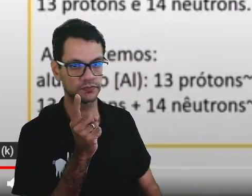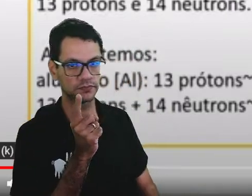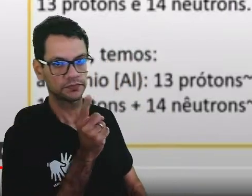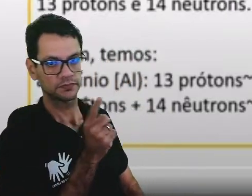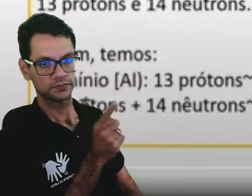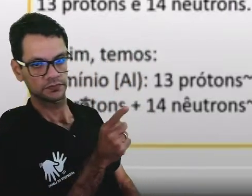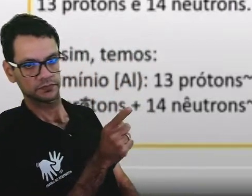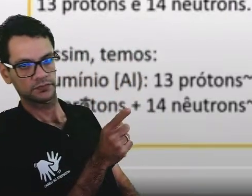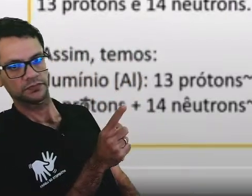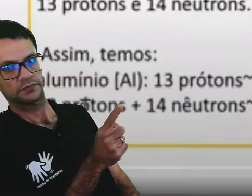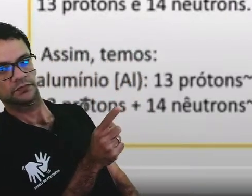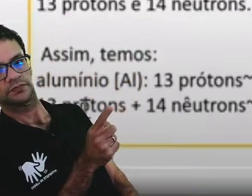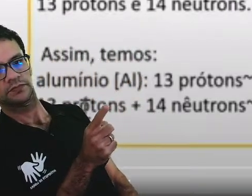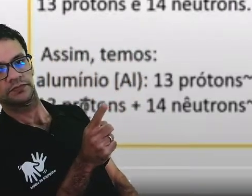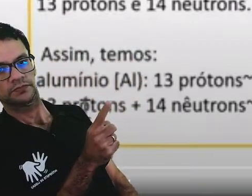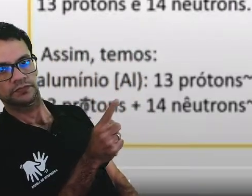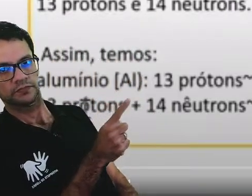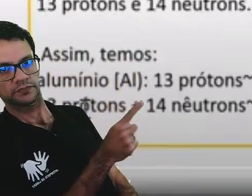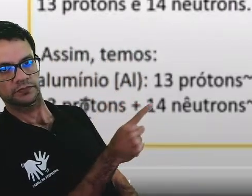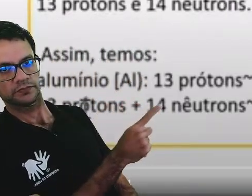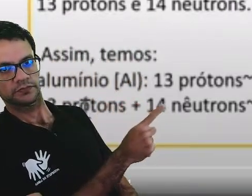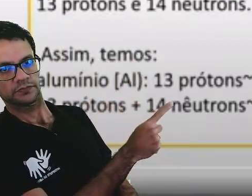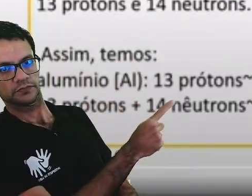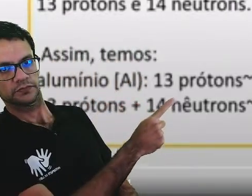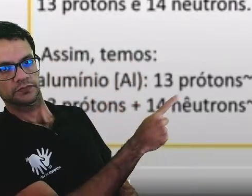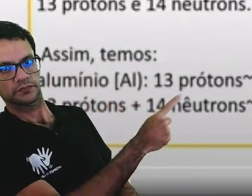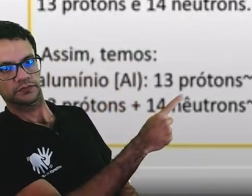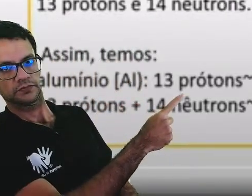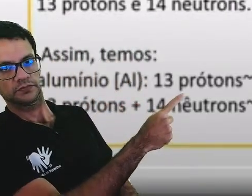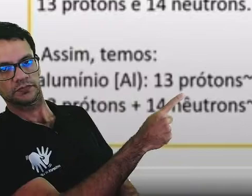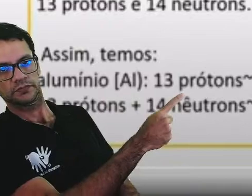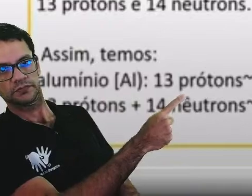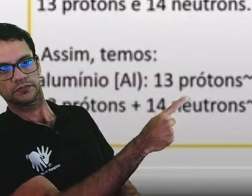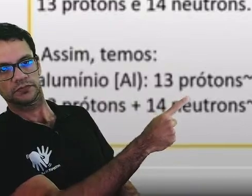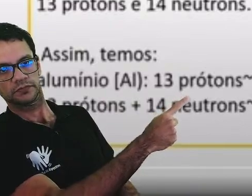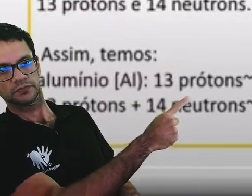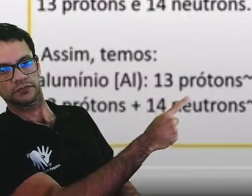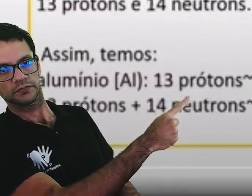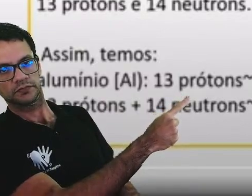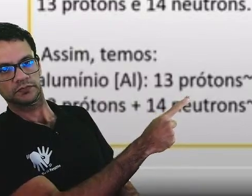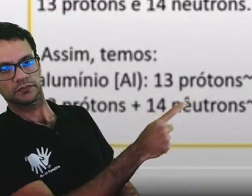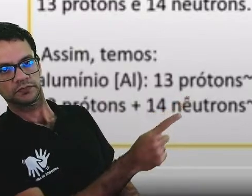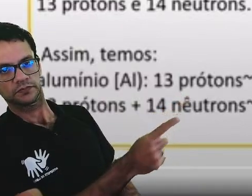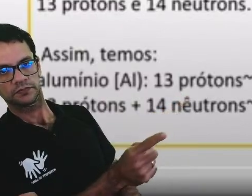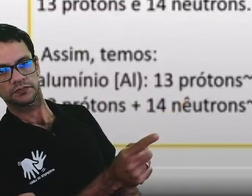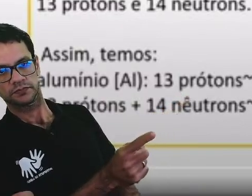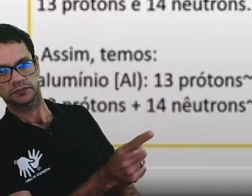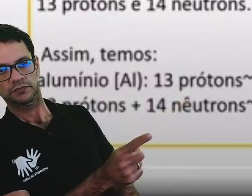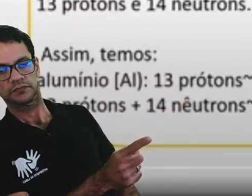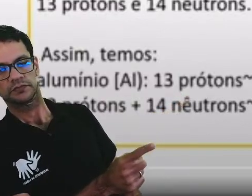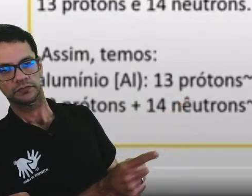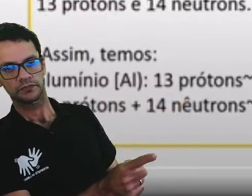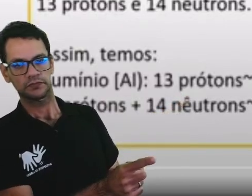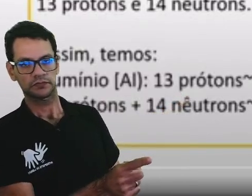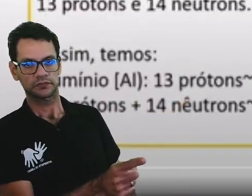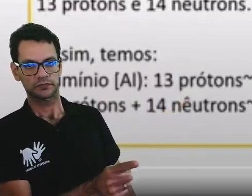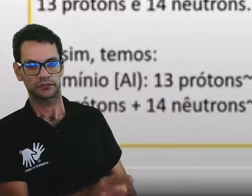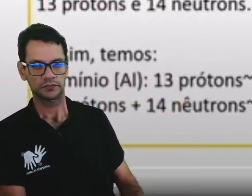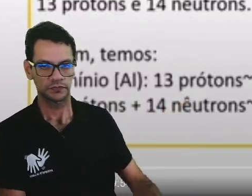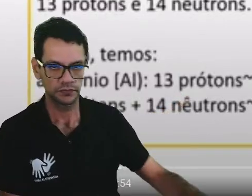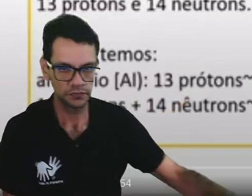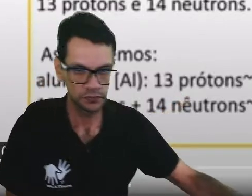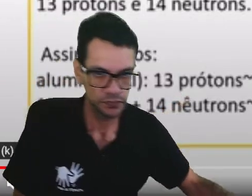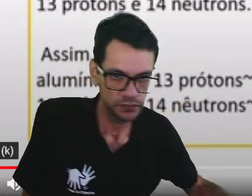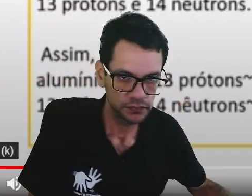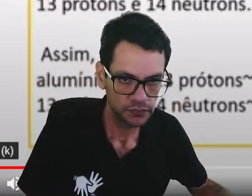gente coloca aqui 13 prótons mais 14 nêutrons, a gente vai ter o número de massa, então, que nesse caso vai ser